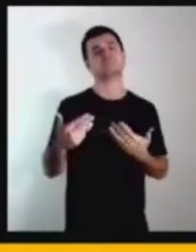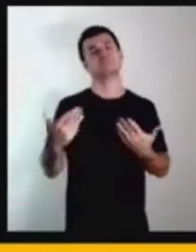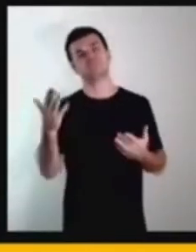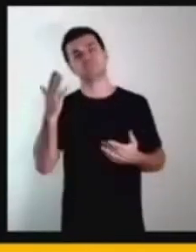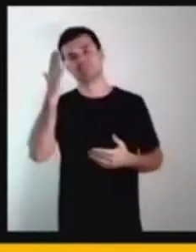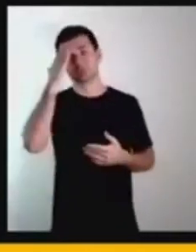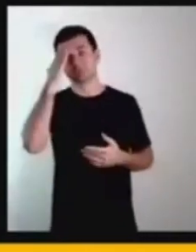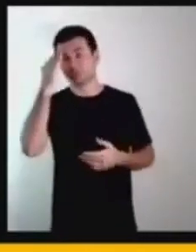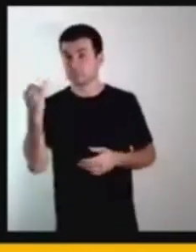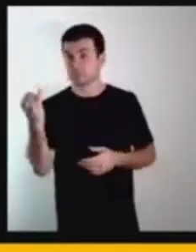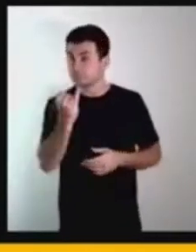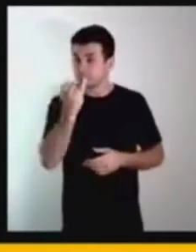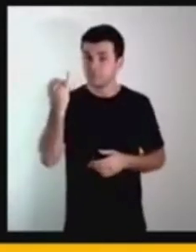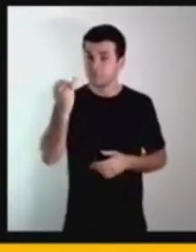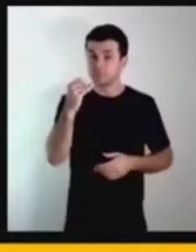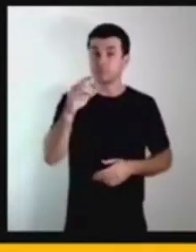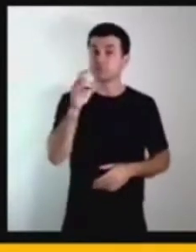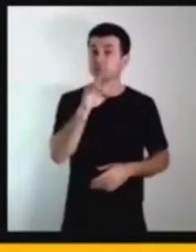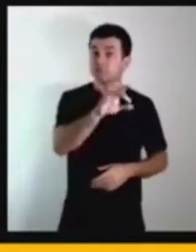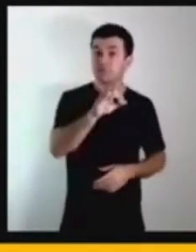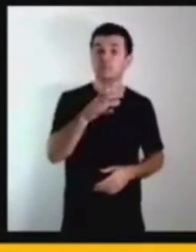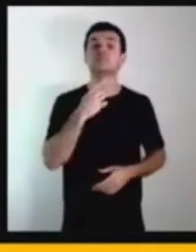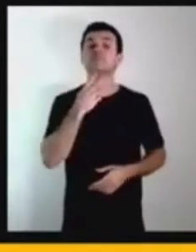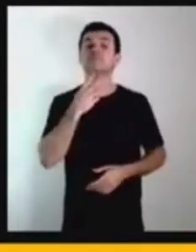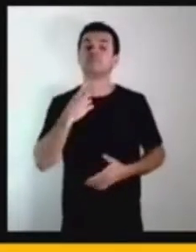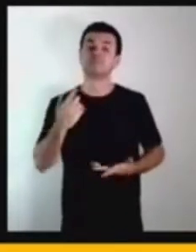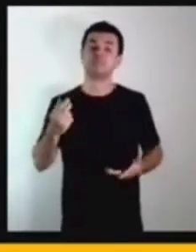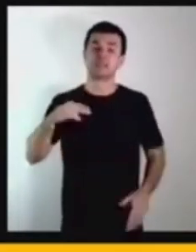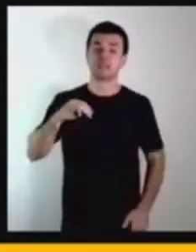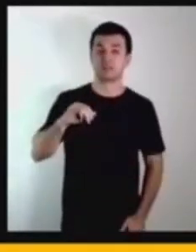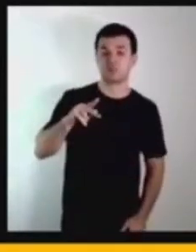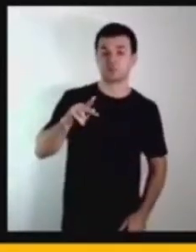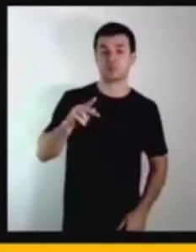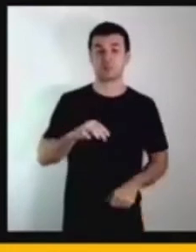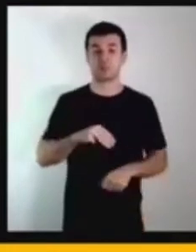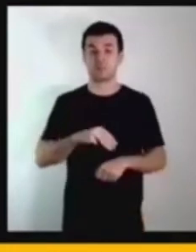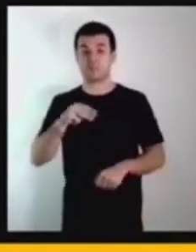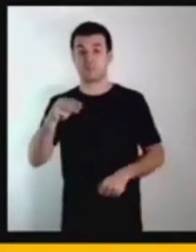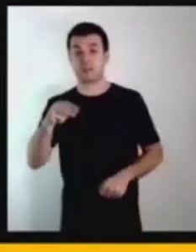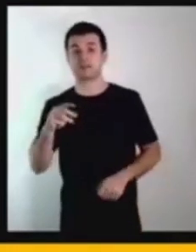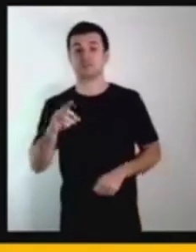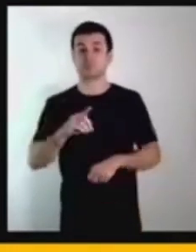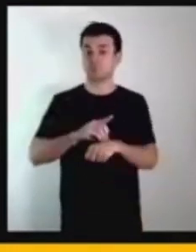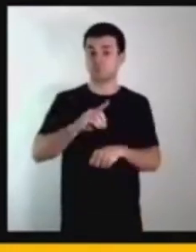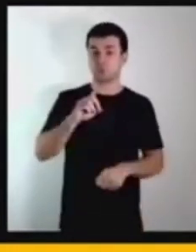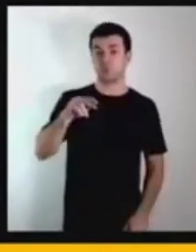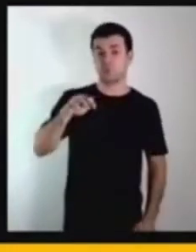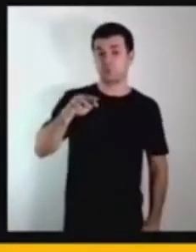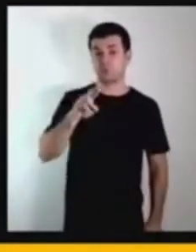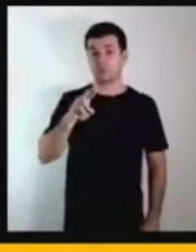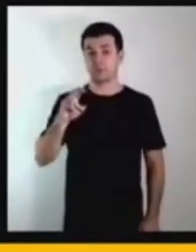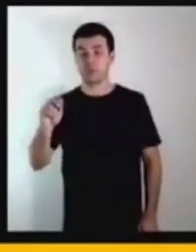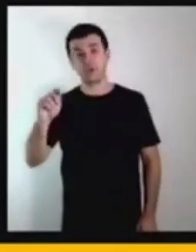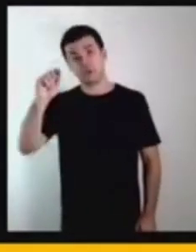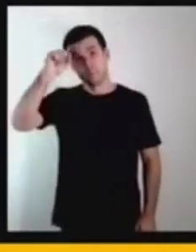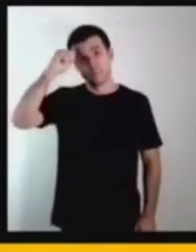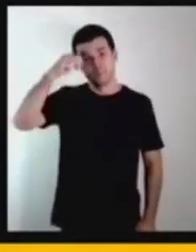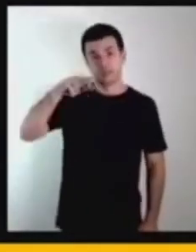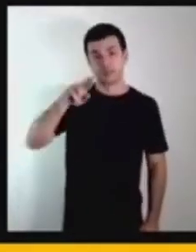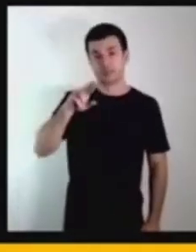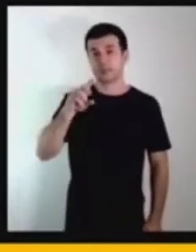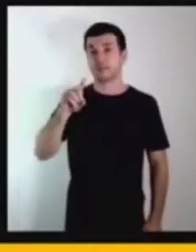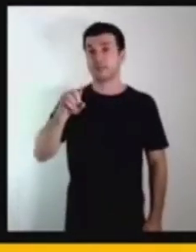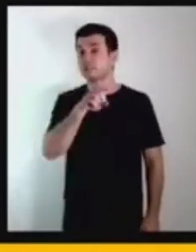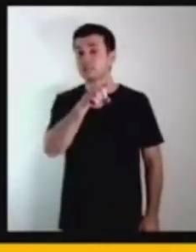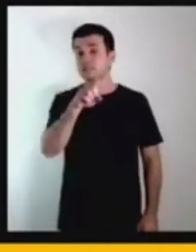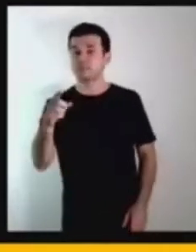com a nossa perspectiva. Eu sou a Niki Angala, sou mestra em Marvel, doutora em terror, criei o Preta Nerd Burning Hell. E vocês, vêm